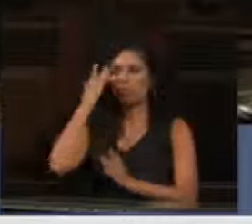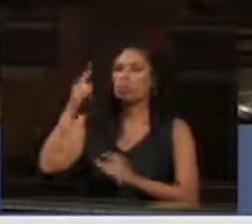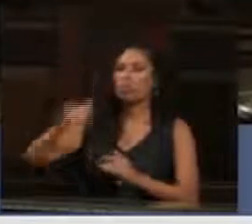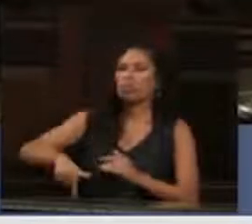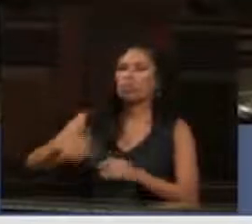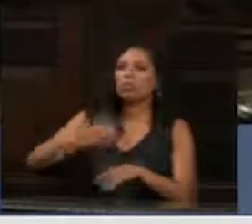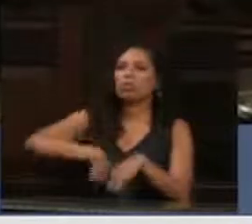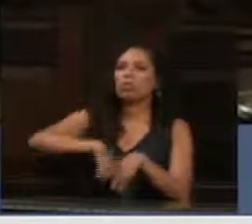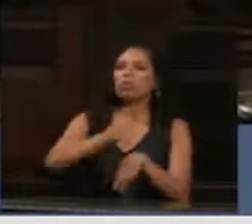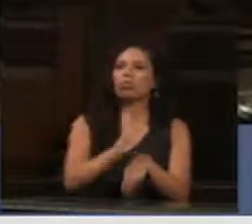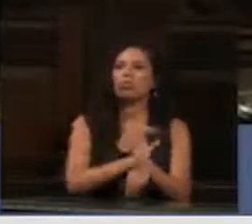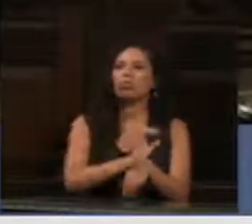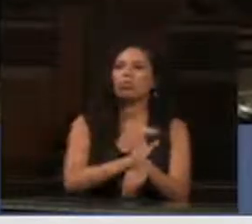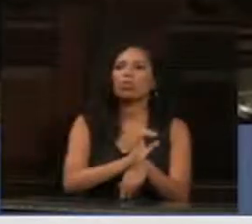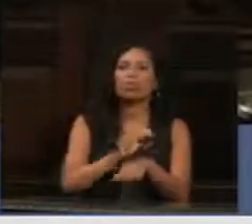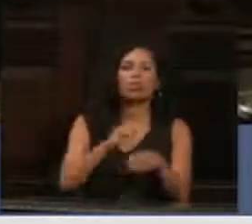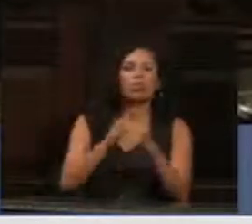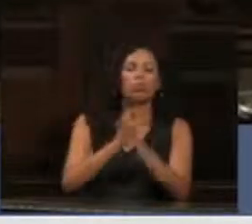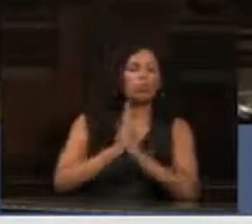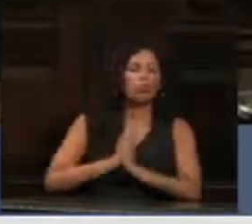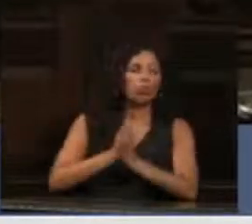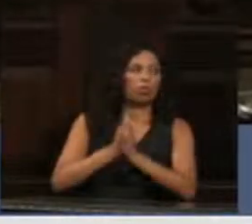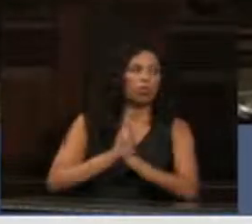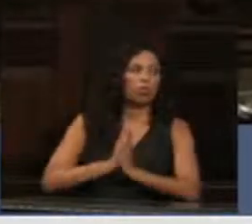estado, que, por favor,